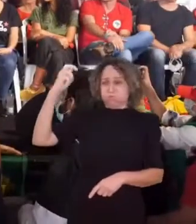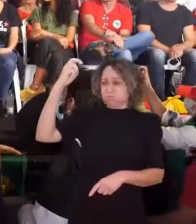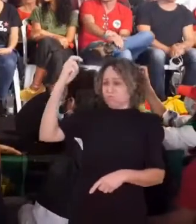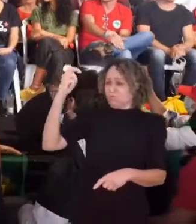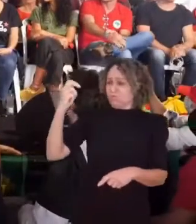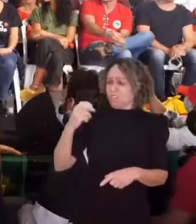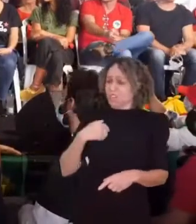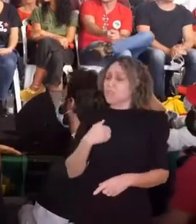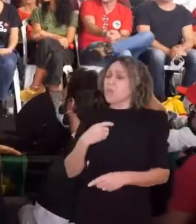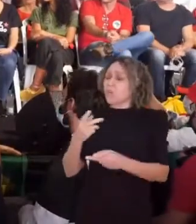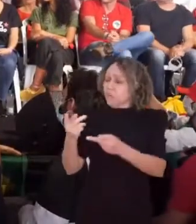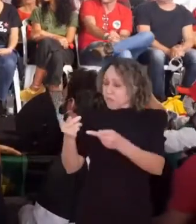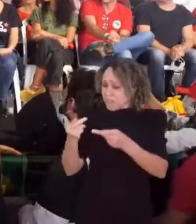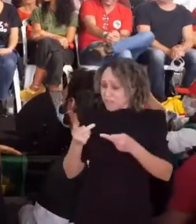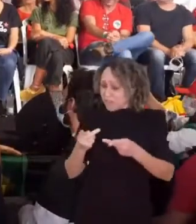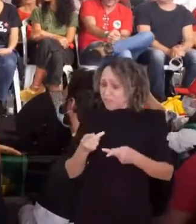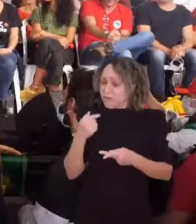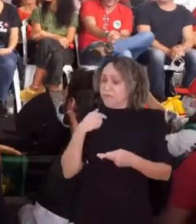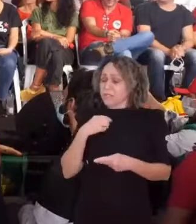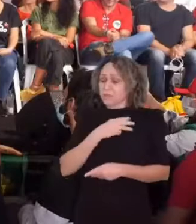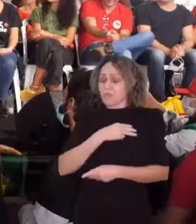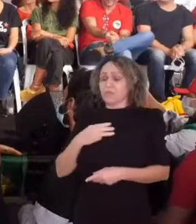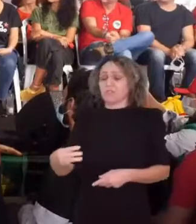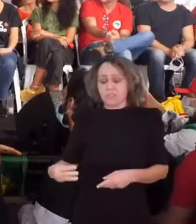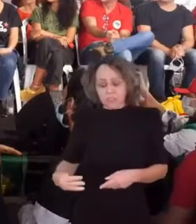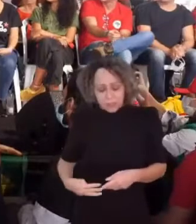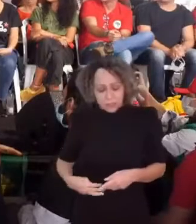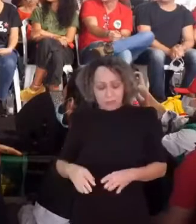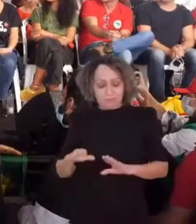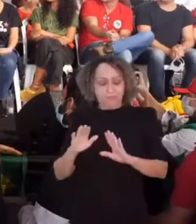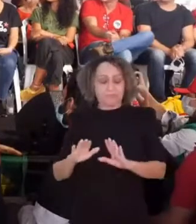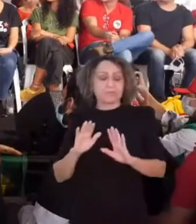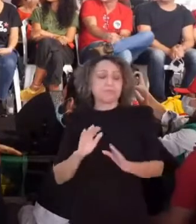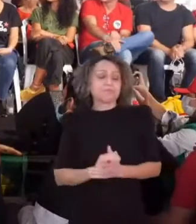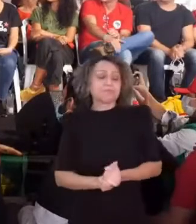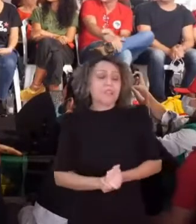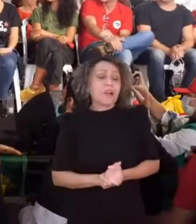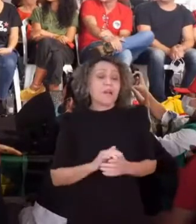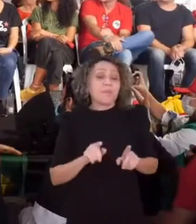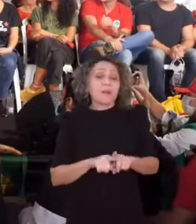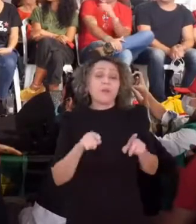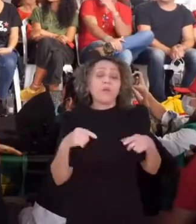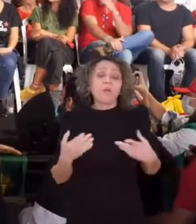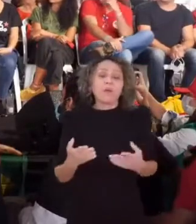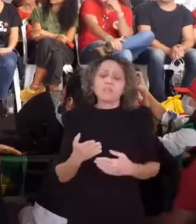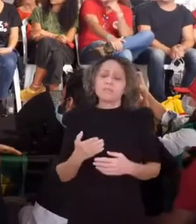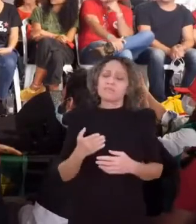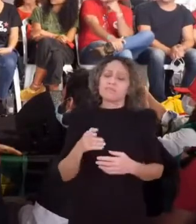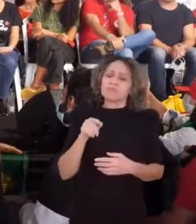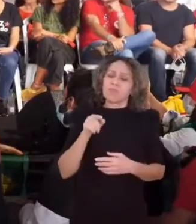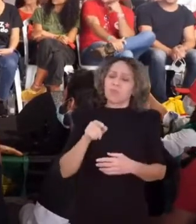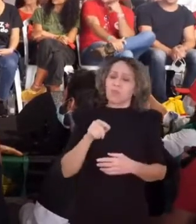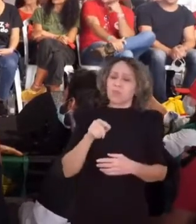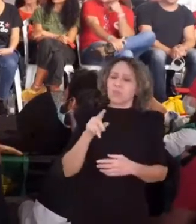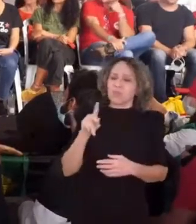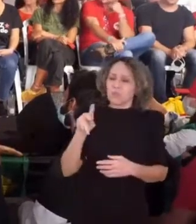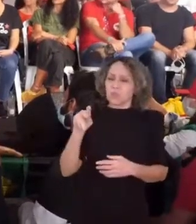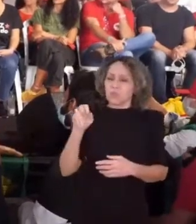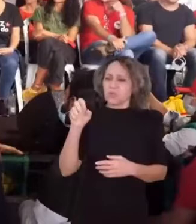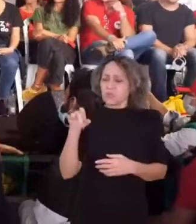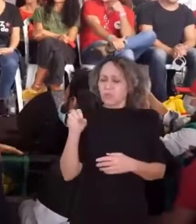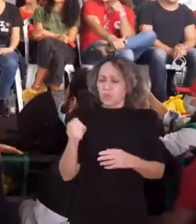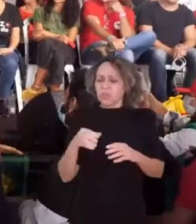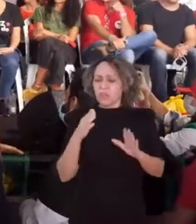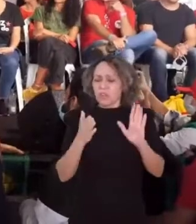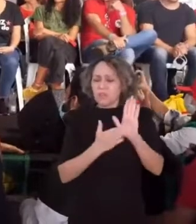a proposta de organizar a agroindústria e financiar, eu achei uma coisa extraordinária. Porque era a primeira